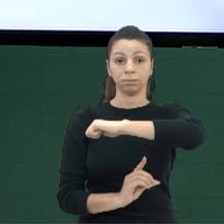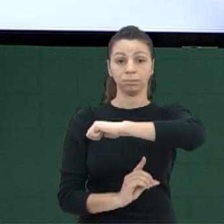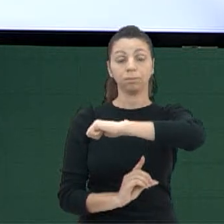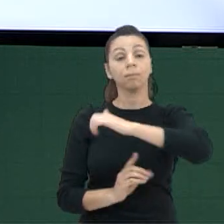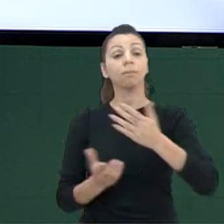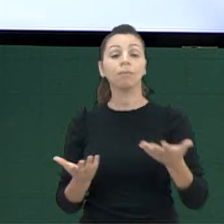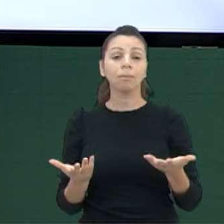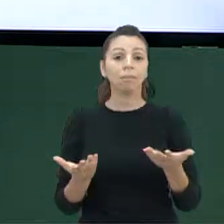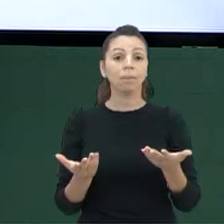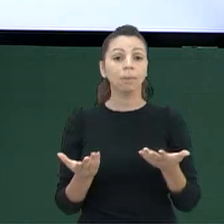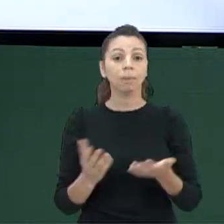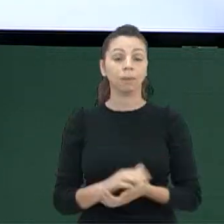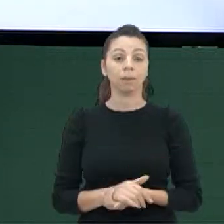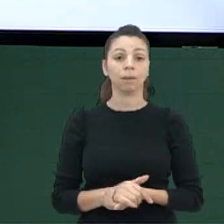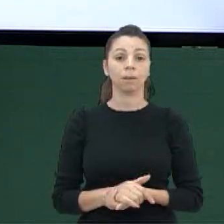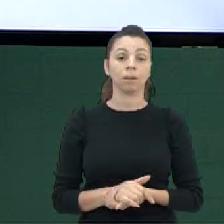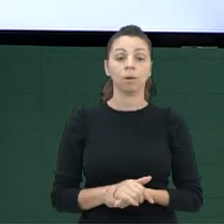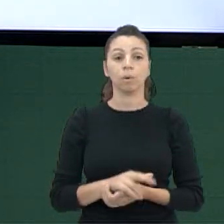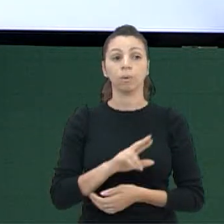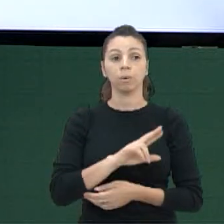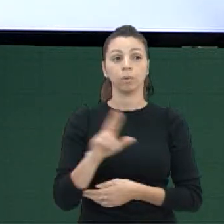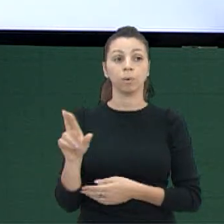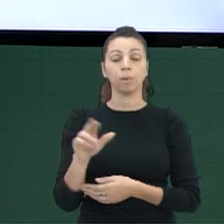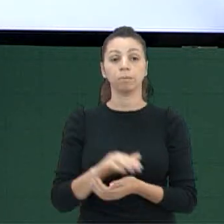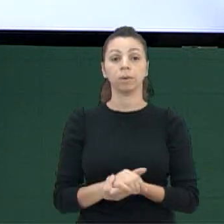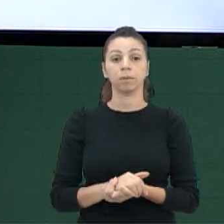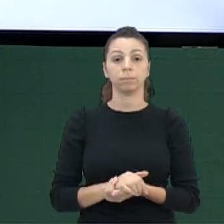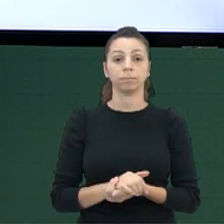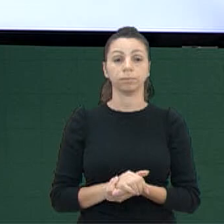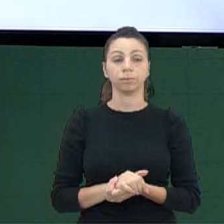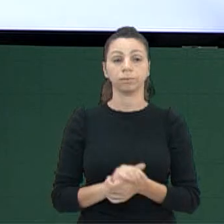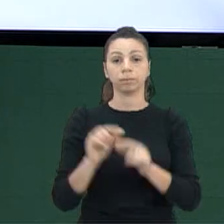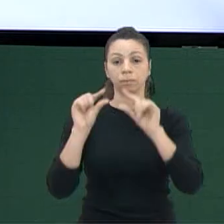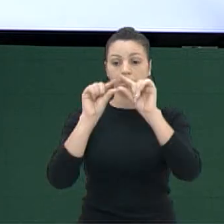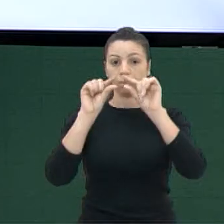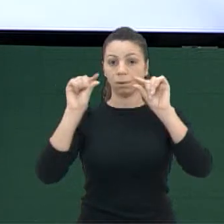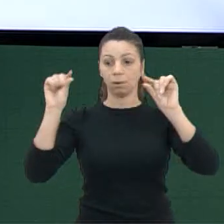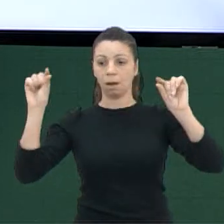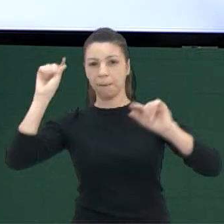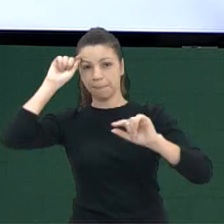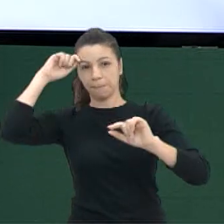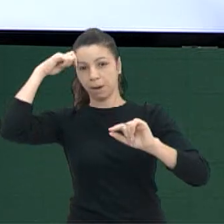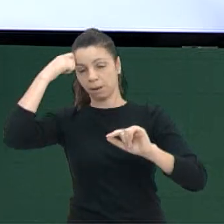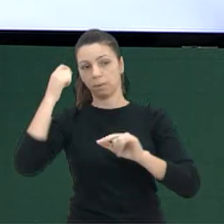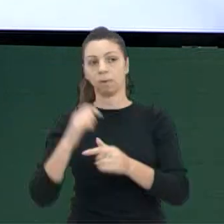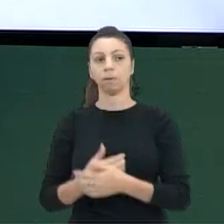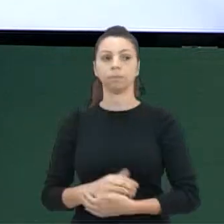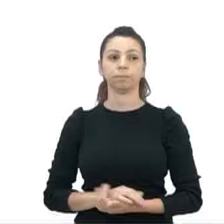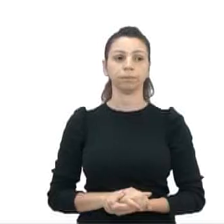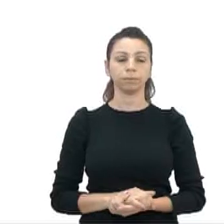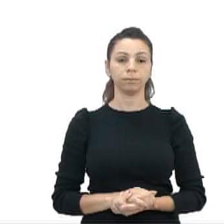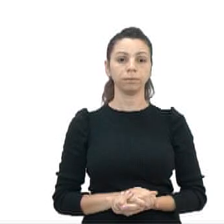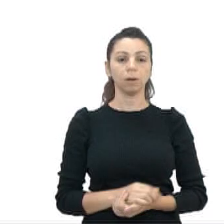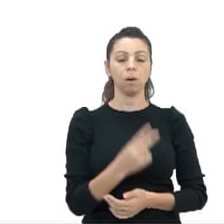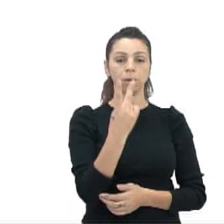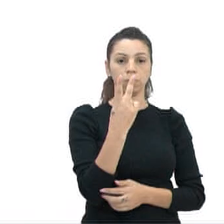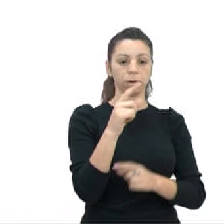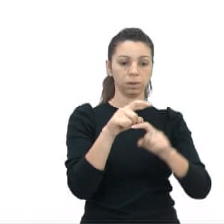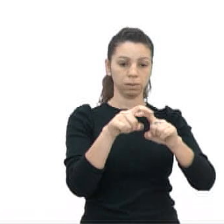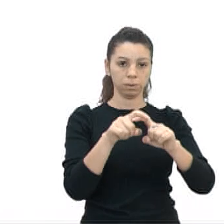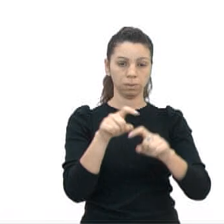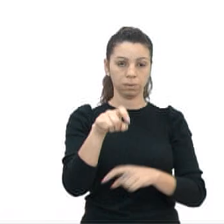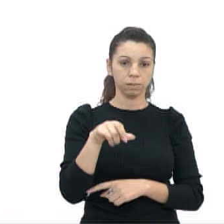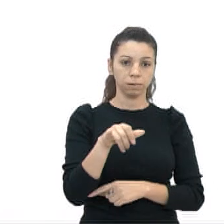expressão, então eu sei que ela é chamada de expressão algébrica inteira. Olhem os exemplos: 2x mais